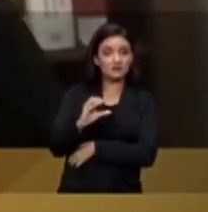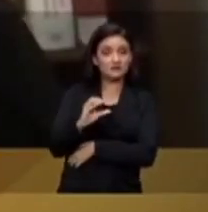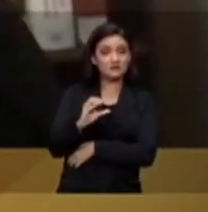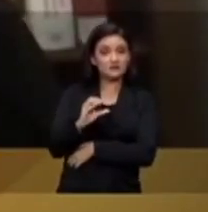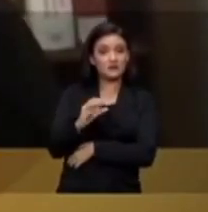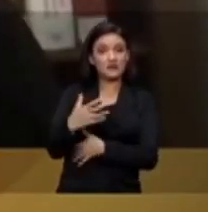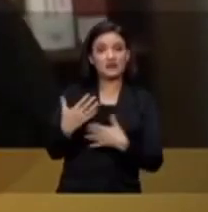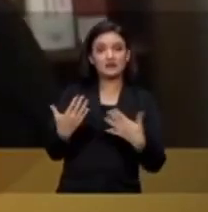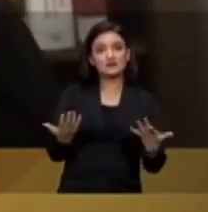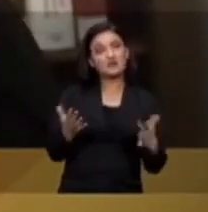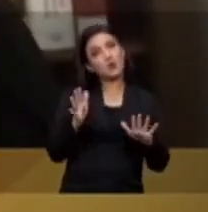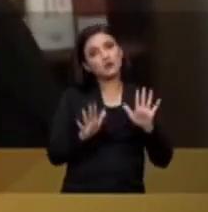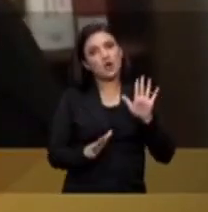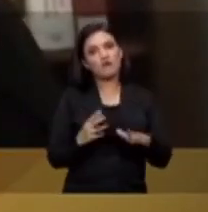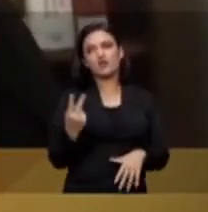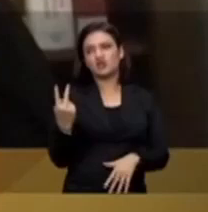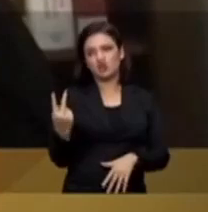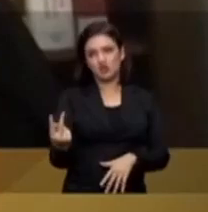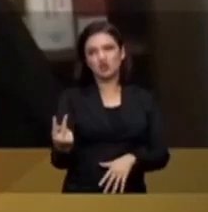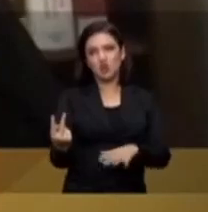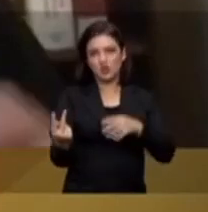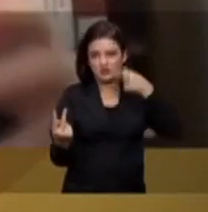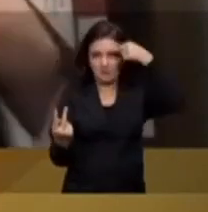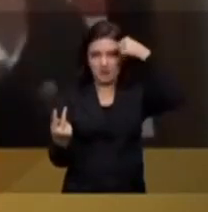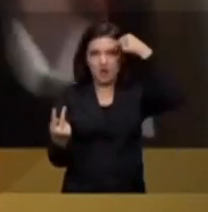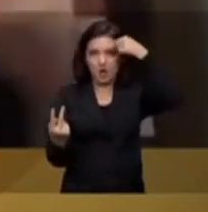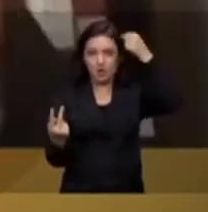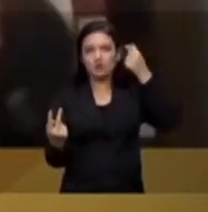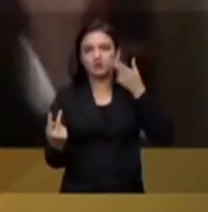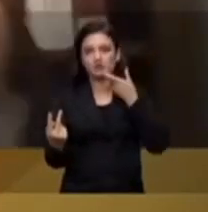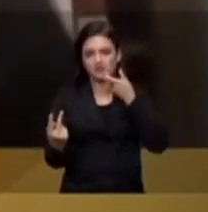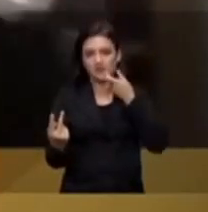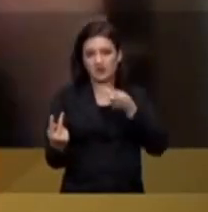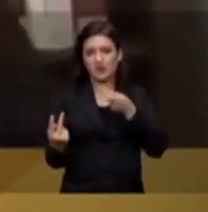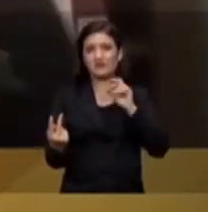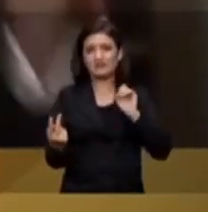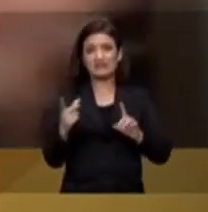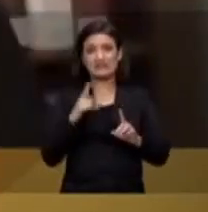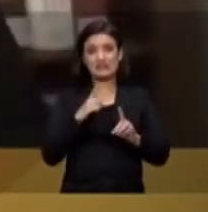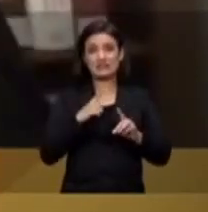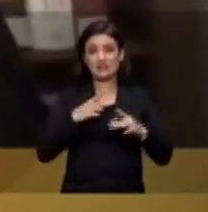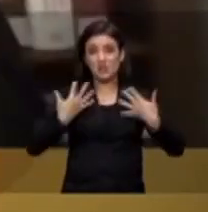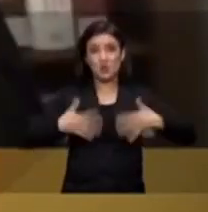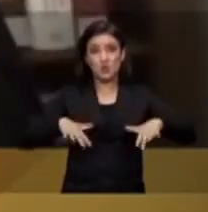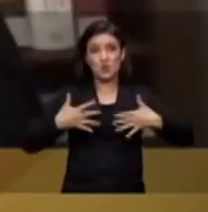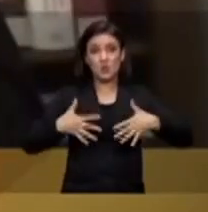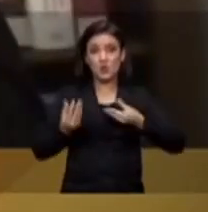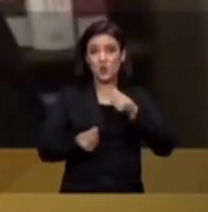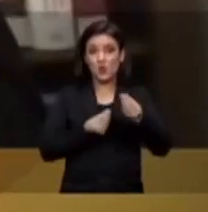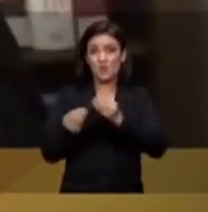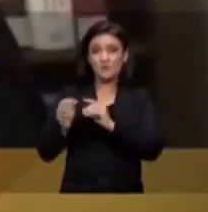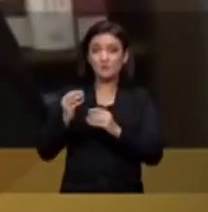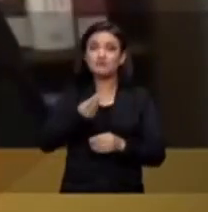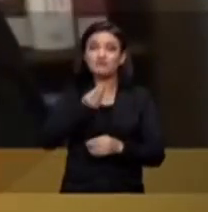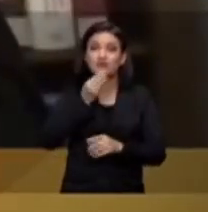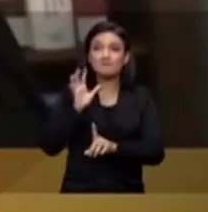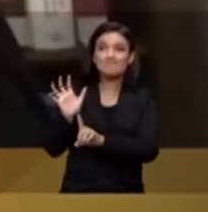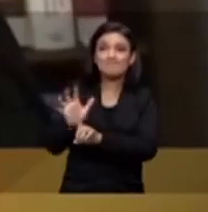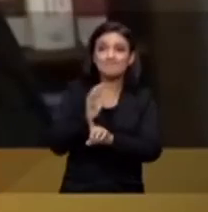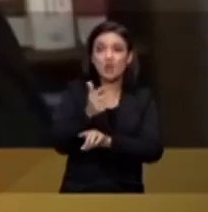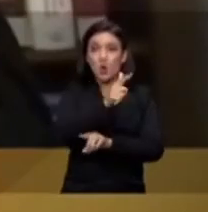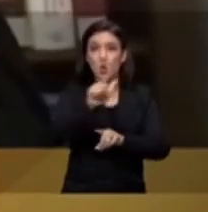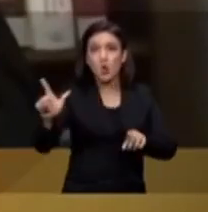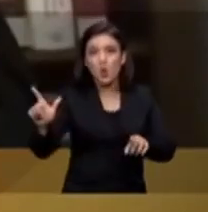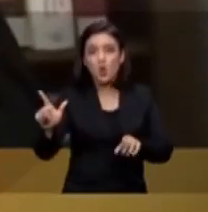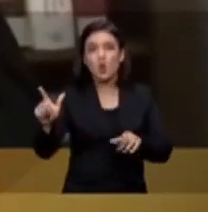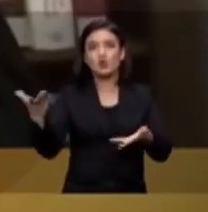mencionados pelo ministro Barroso, pelo impacto que poderiam ter nos demais processos em